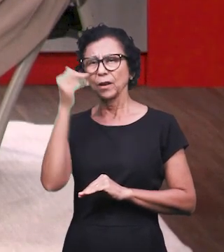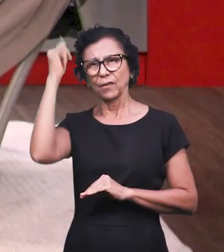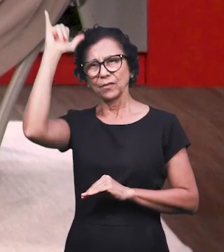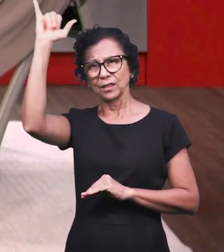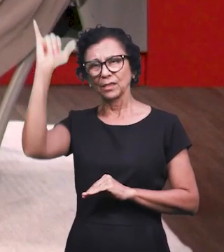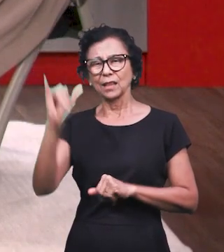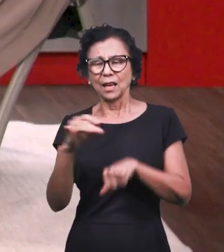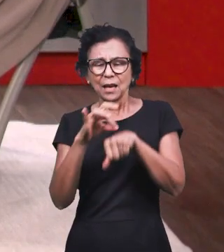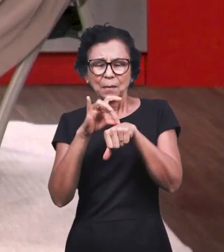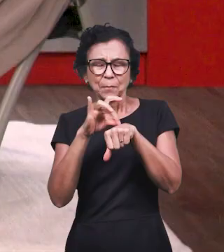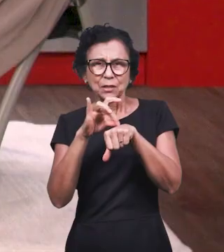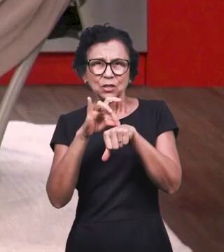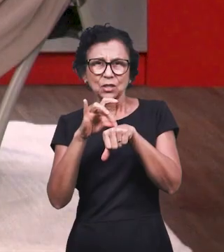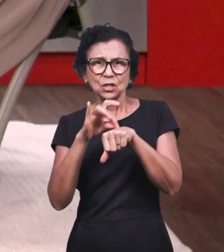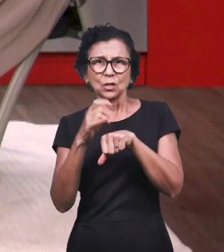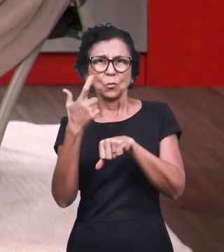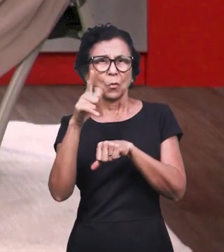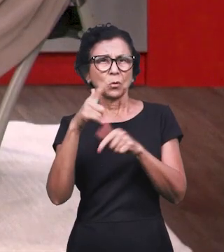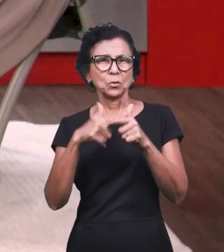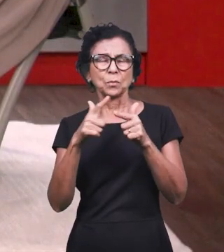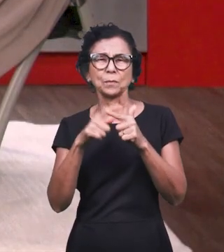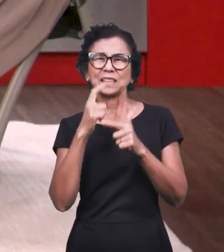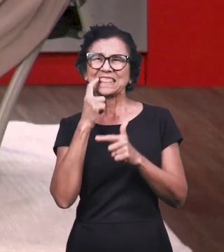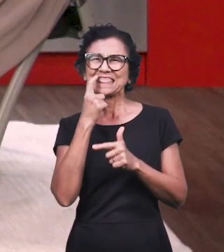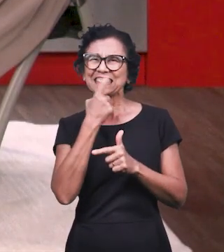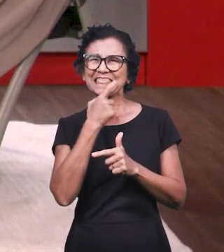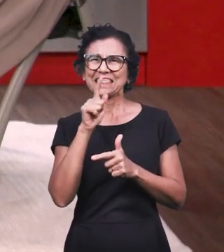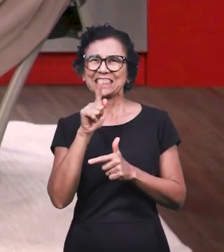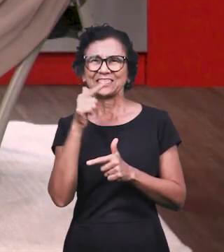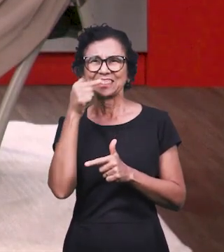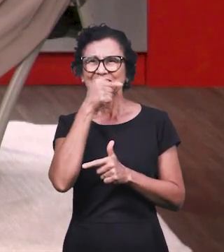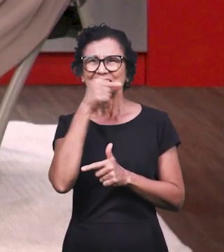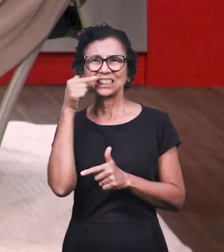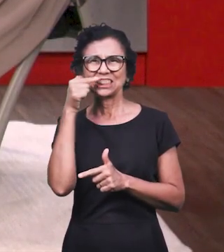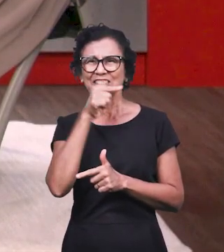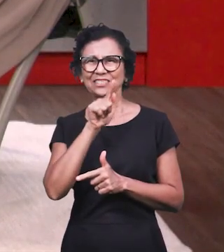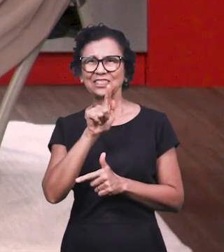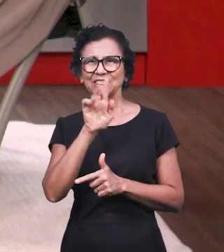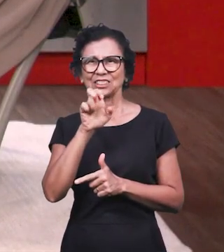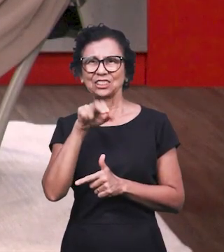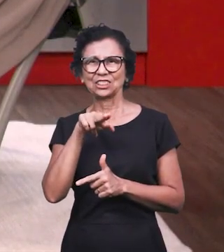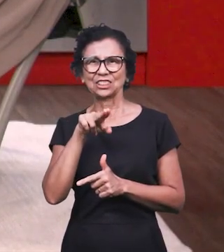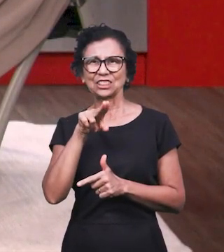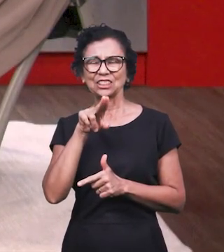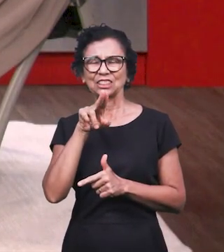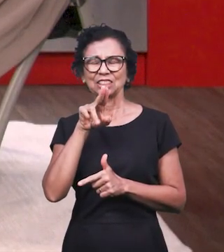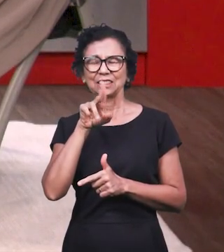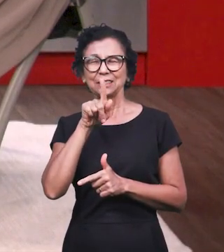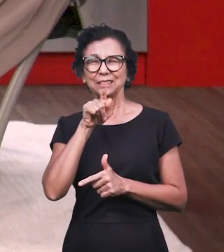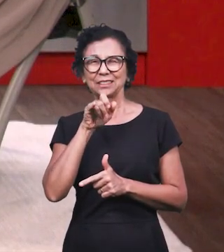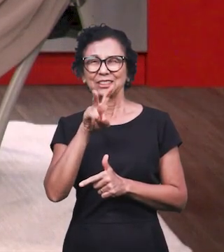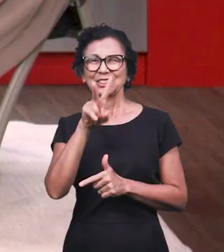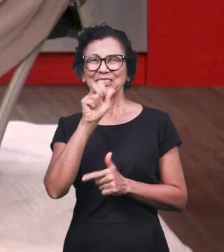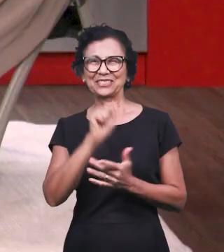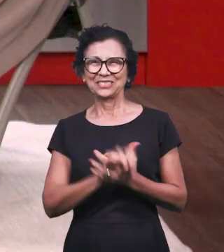prevenir gengivites, e aí também a mesma coisa dos mercados, né? Dependendo da necessidade, ele vai escolher um enxaguante bucal de